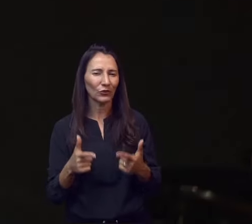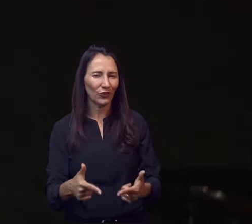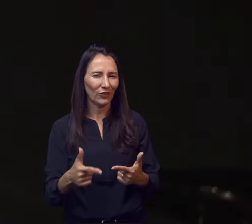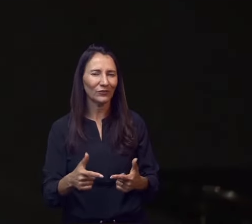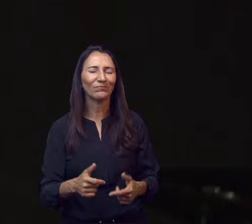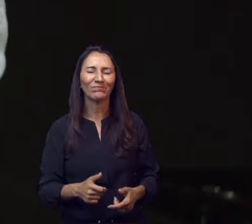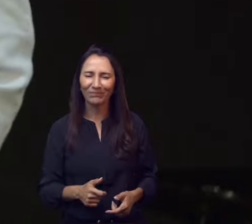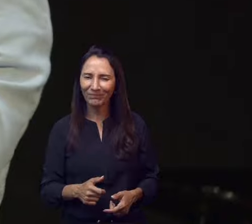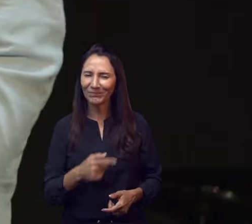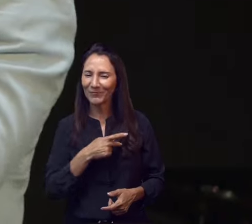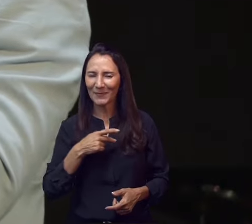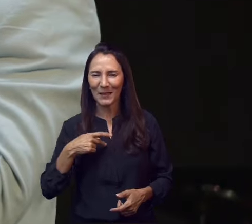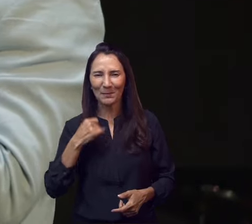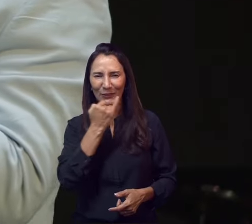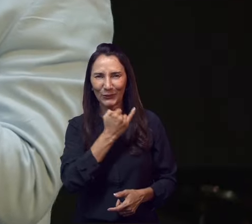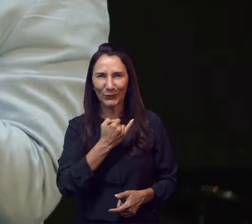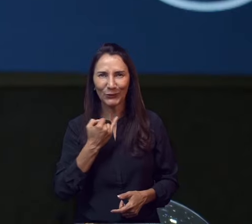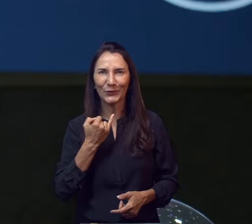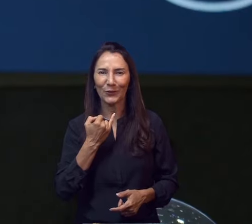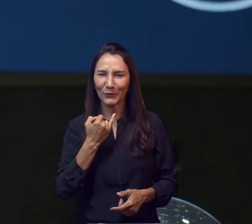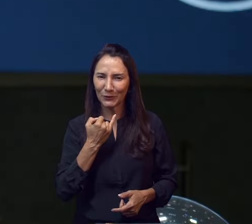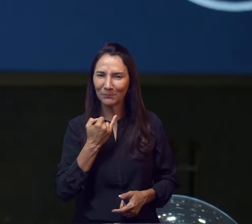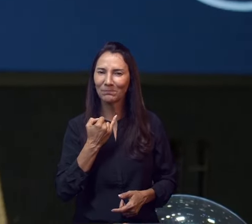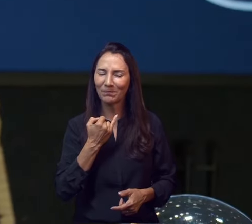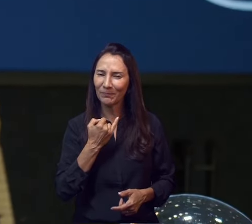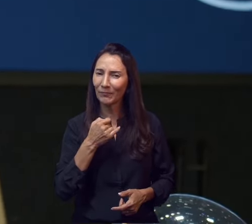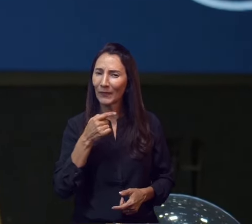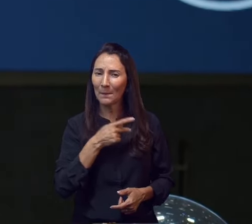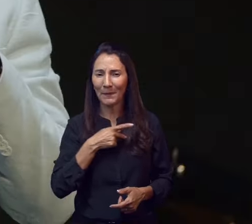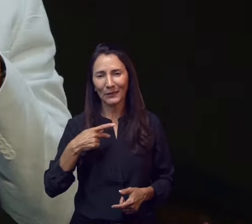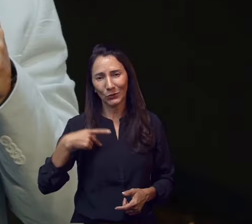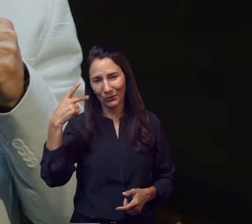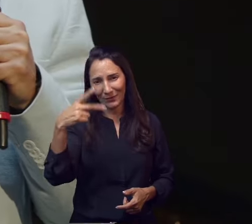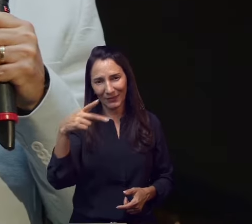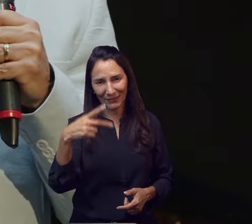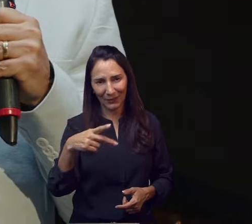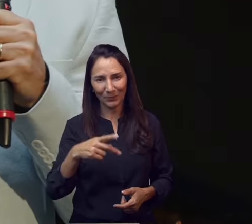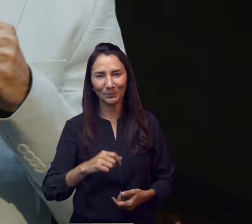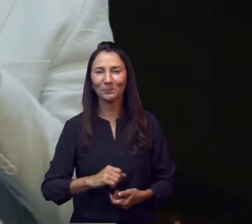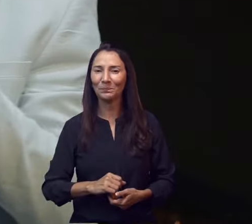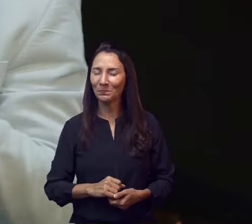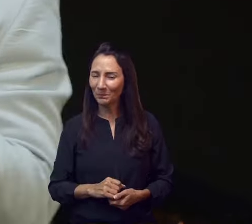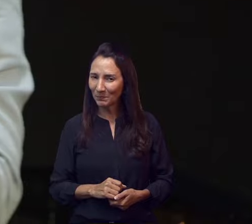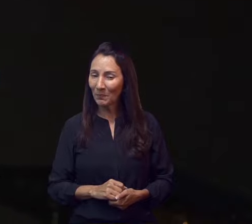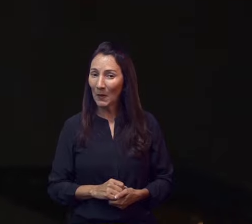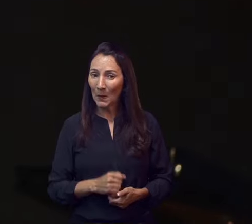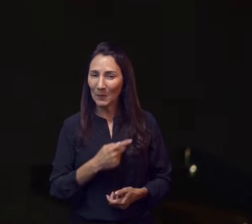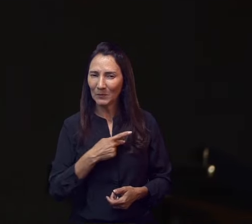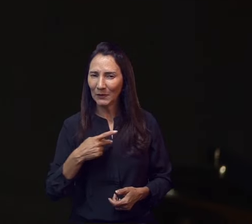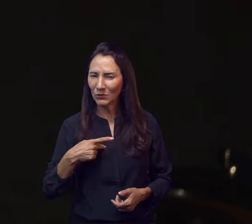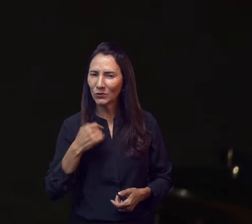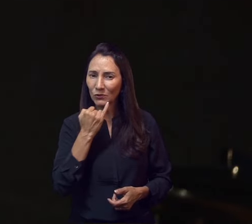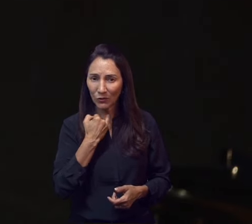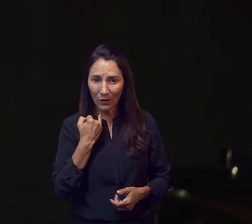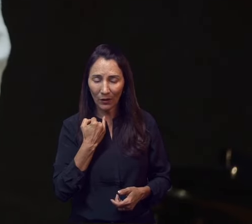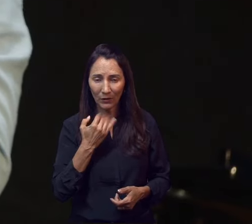de teu pastor Jorge Linhares como pastor de vocês pastor Jorge Linhares da minha